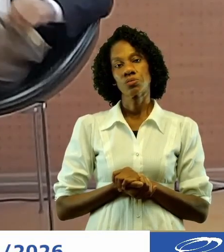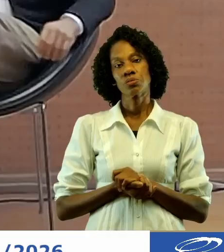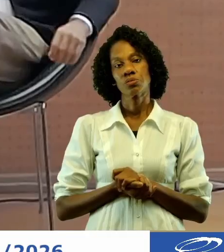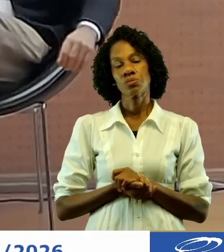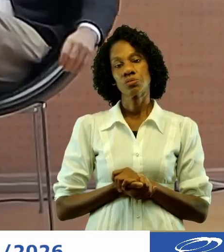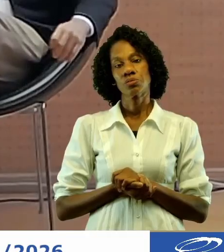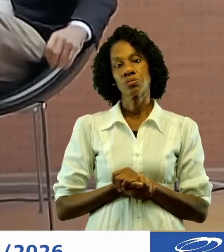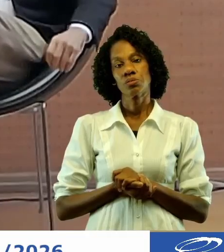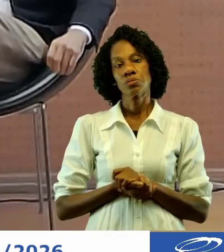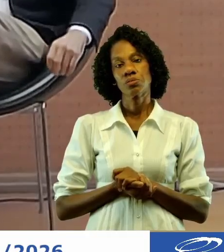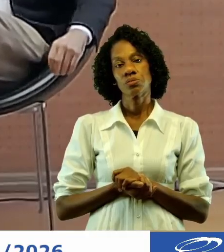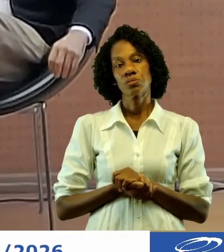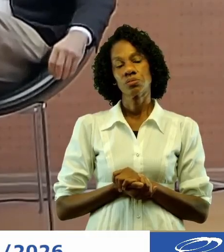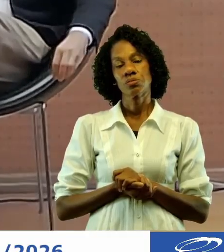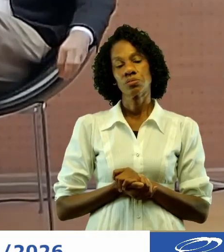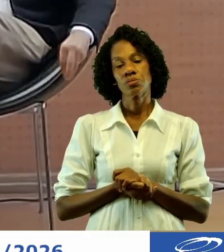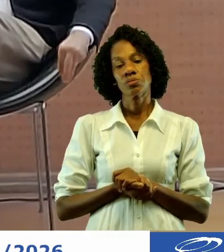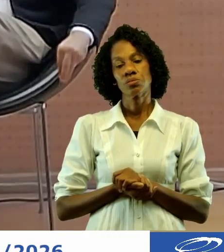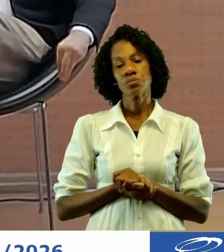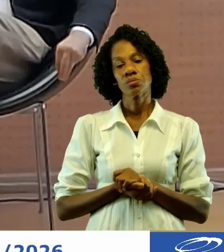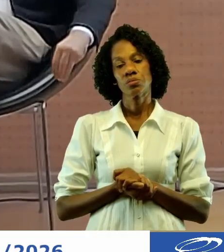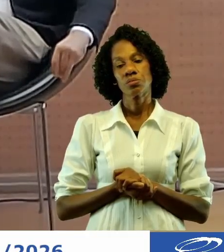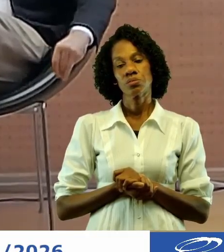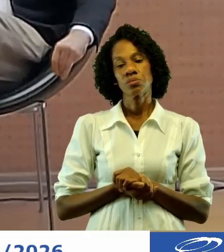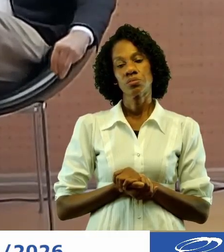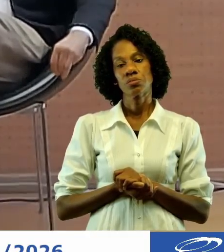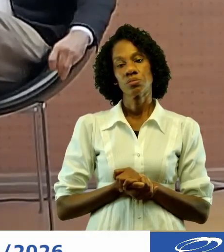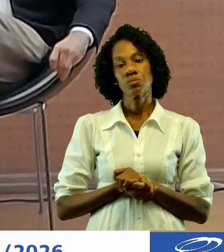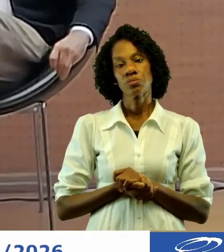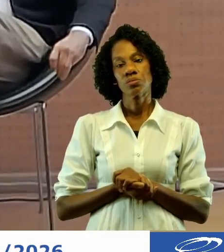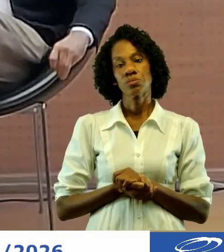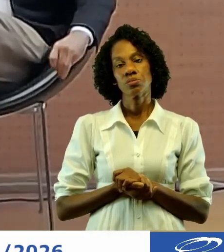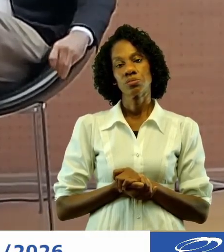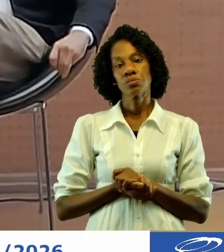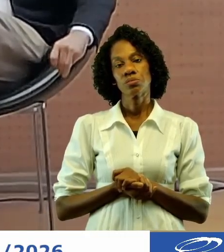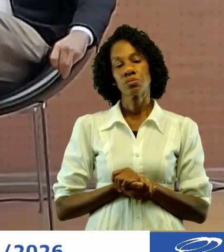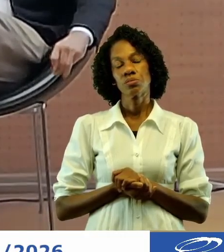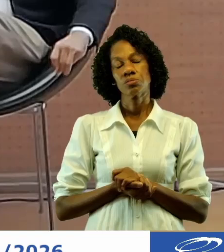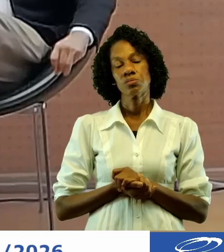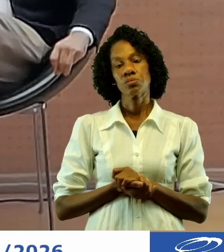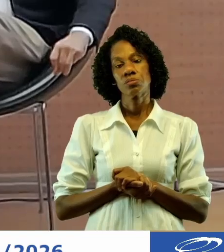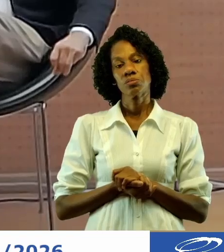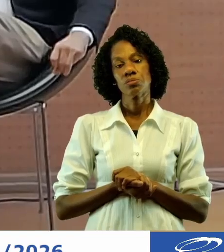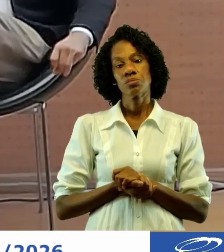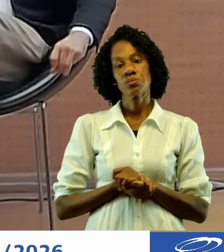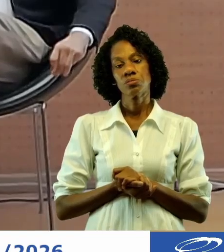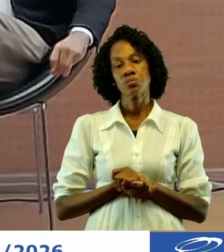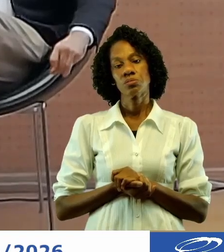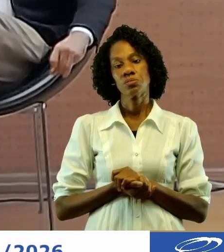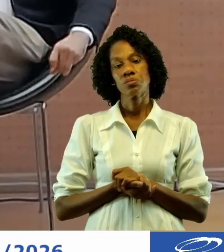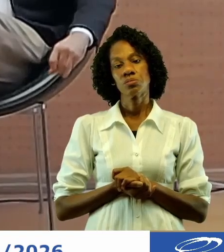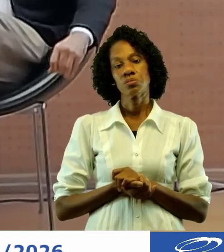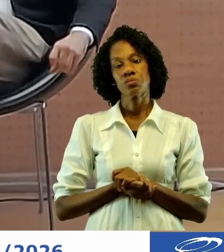okay, they only reflect the reality of the hemisphere, the north hemisphere. and they do not explain why